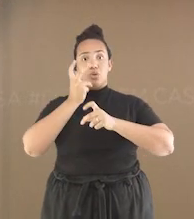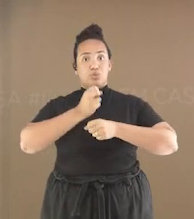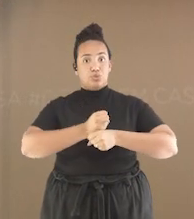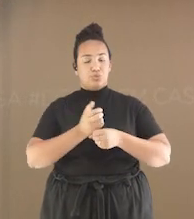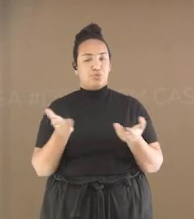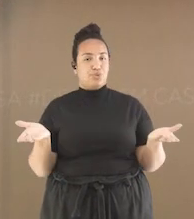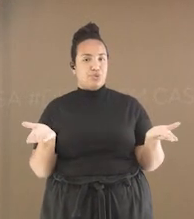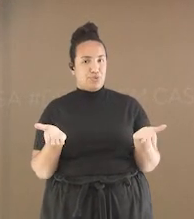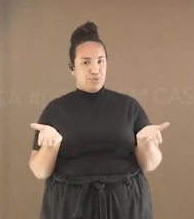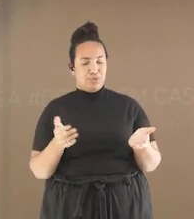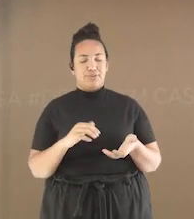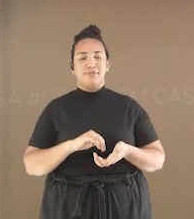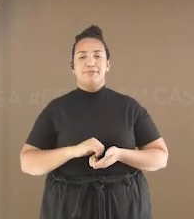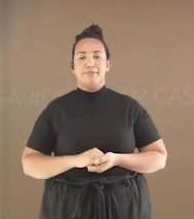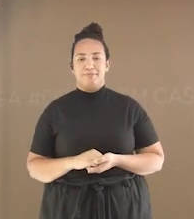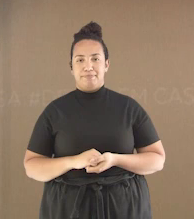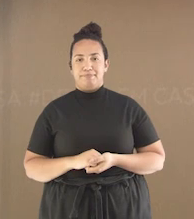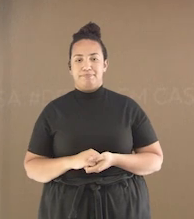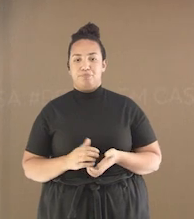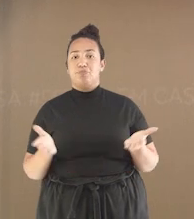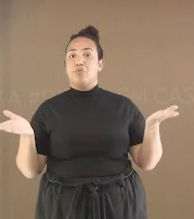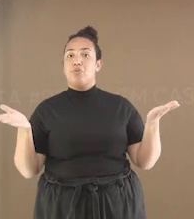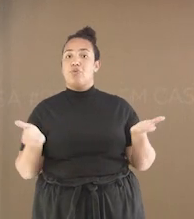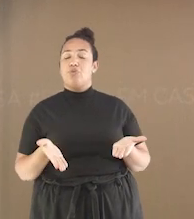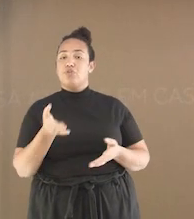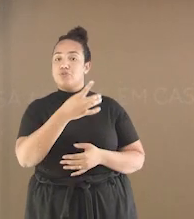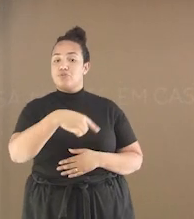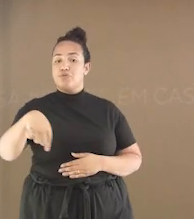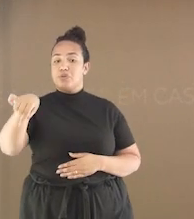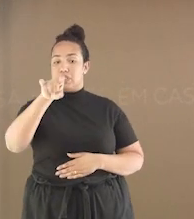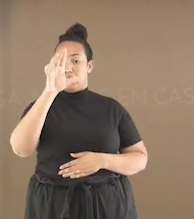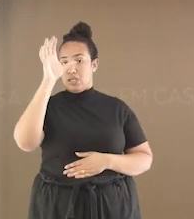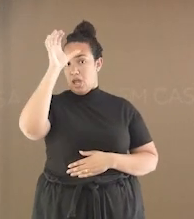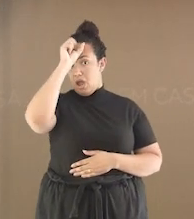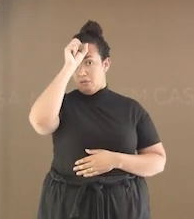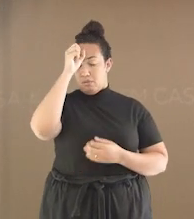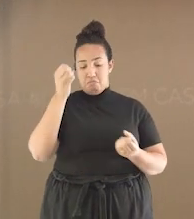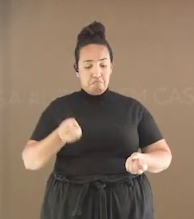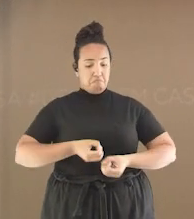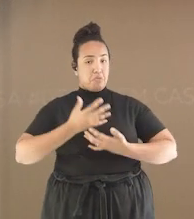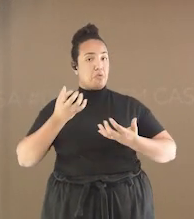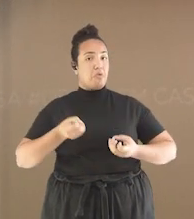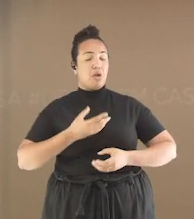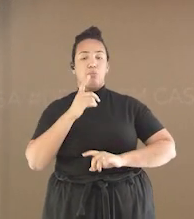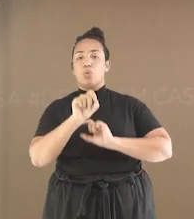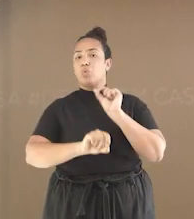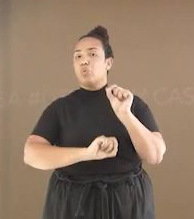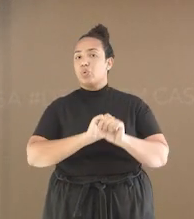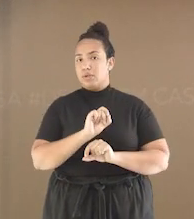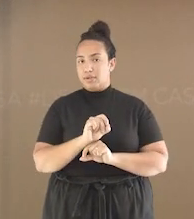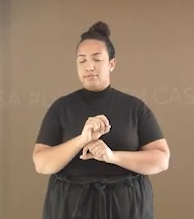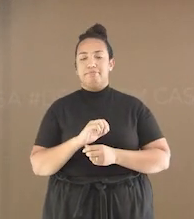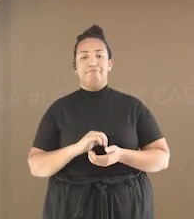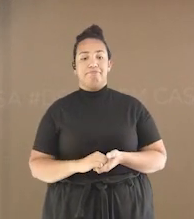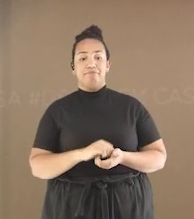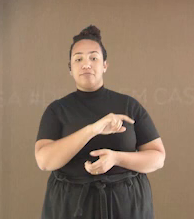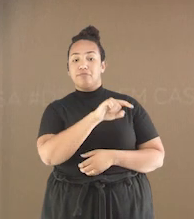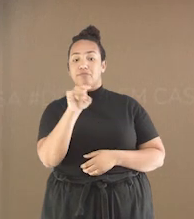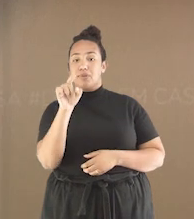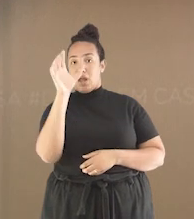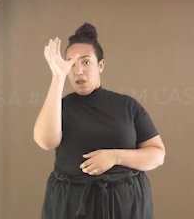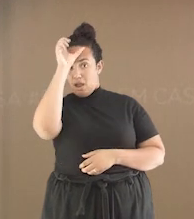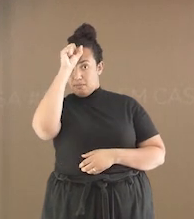aprendeu na aula de hoje. Na aula de hoje você aprendeu o que é um poema. Você viu a diferença